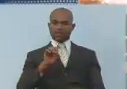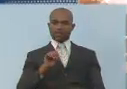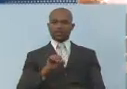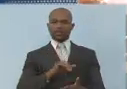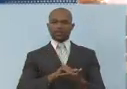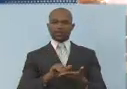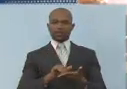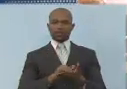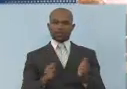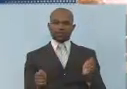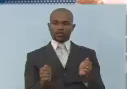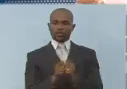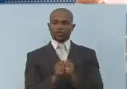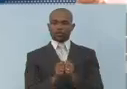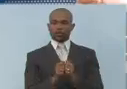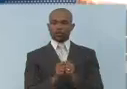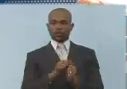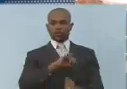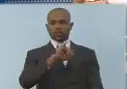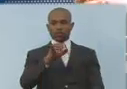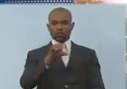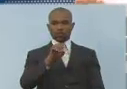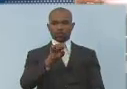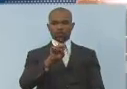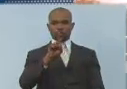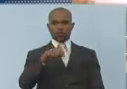secretário adjunto,